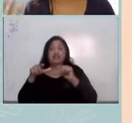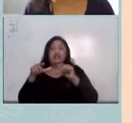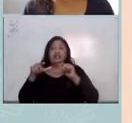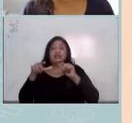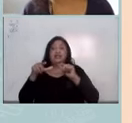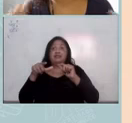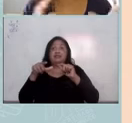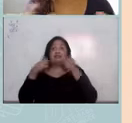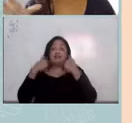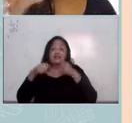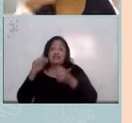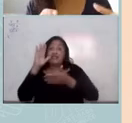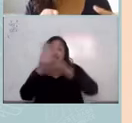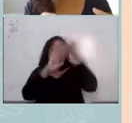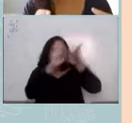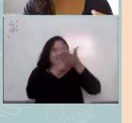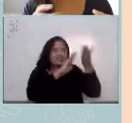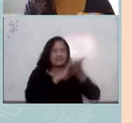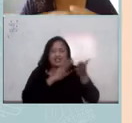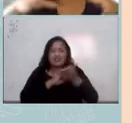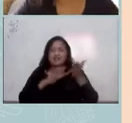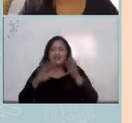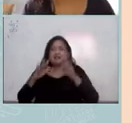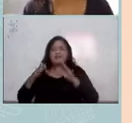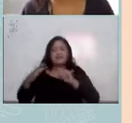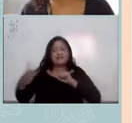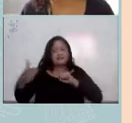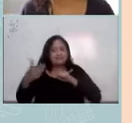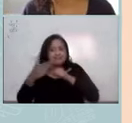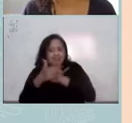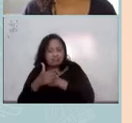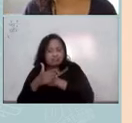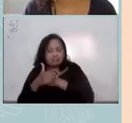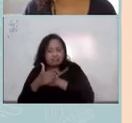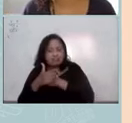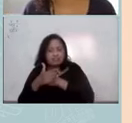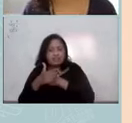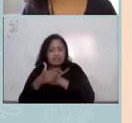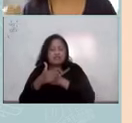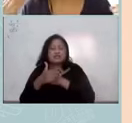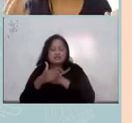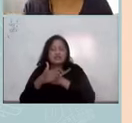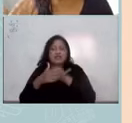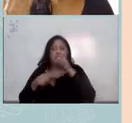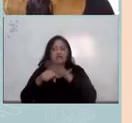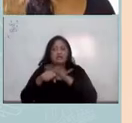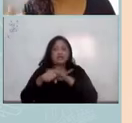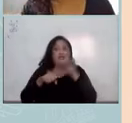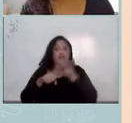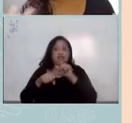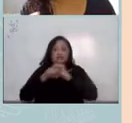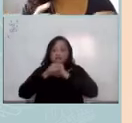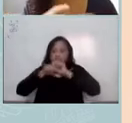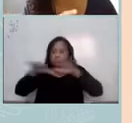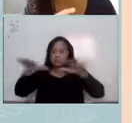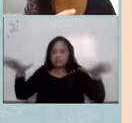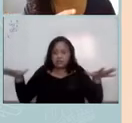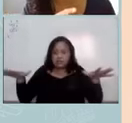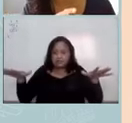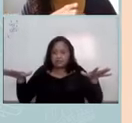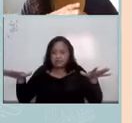casos. E por que isso? Justamente para conter essa epidemia, para que ela não se espalhasse, né? E aí, quando